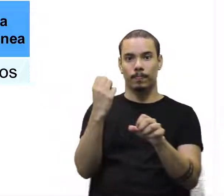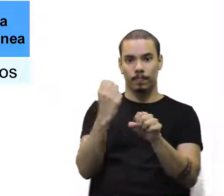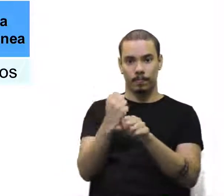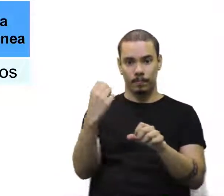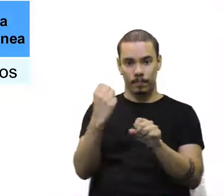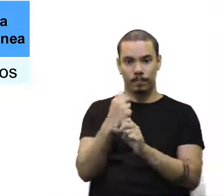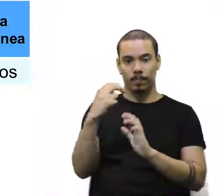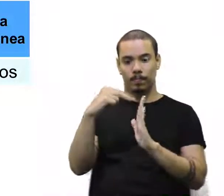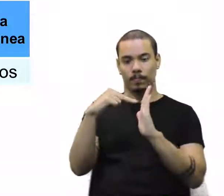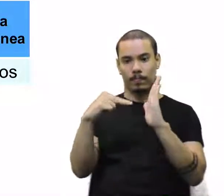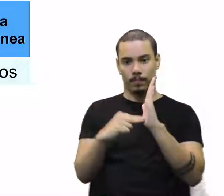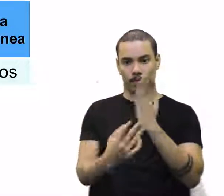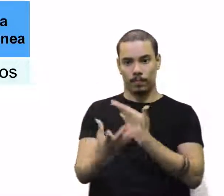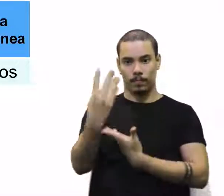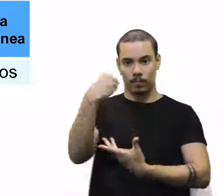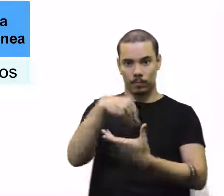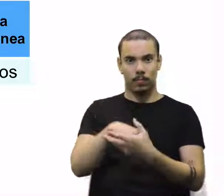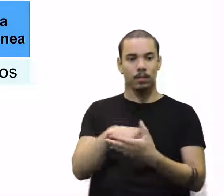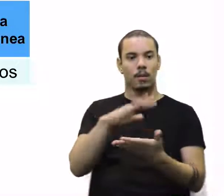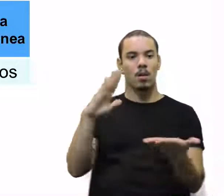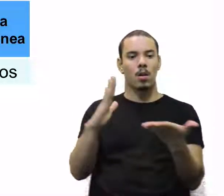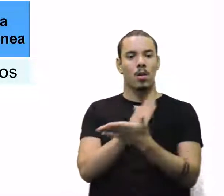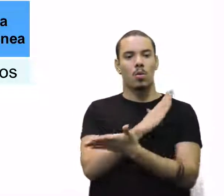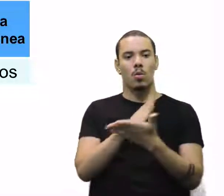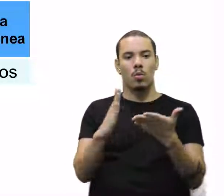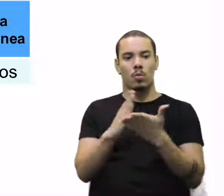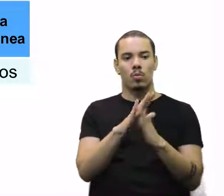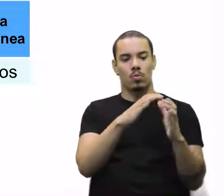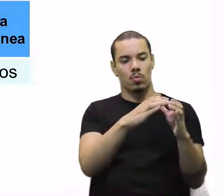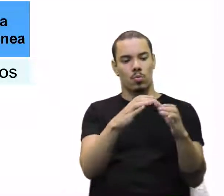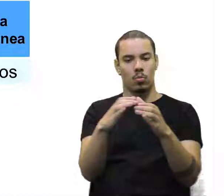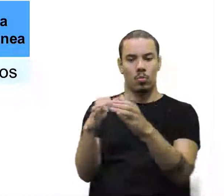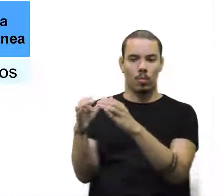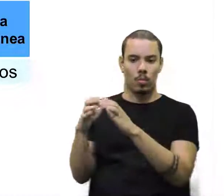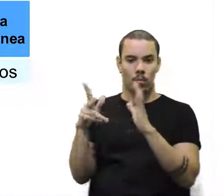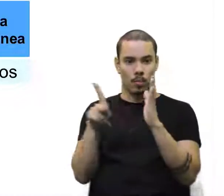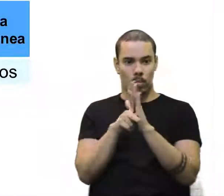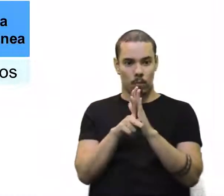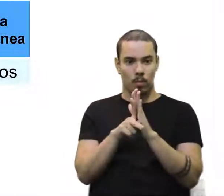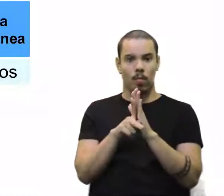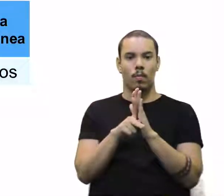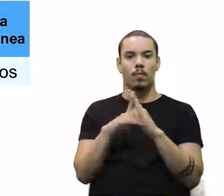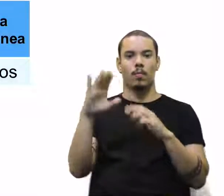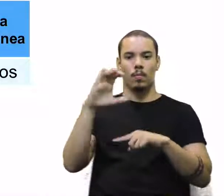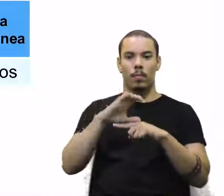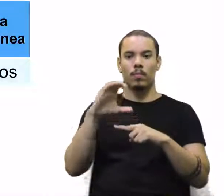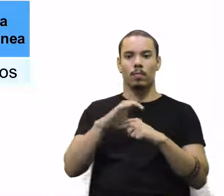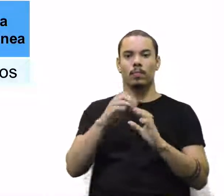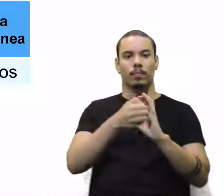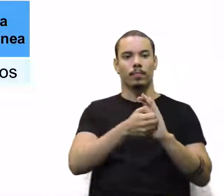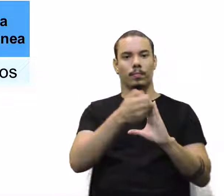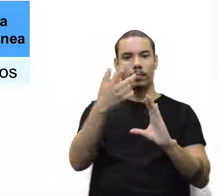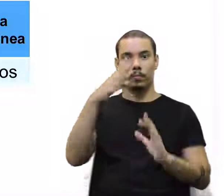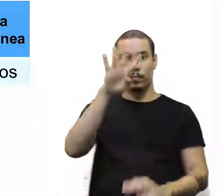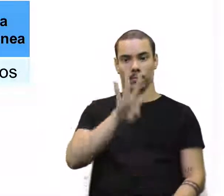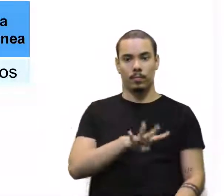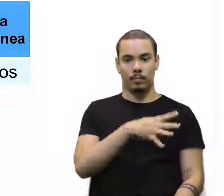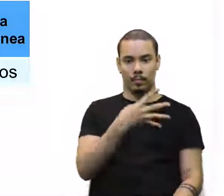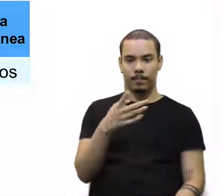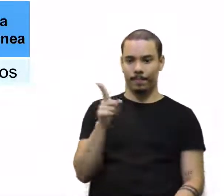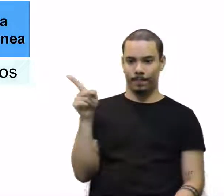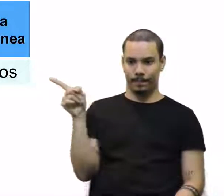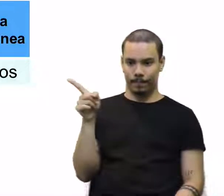pontos atribuídos a determinados compostos orgânicos, baseando-se nas características da tabela a